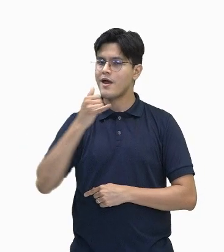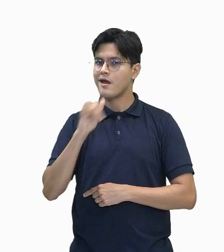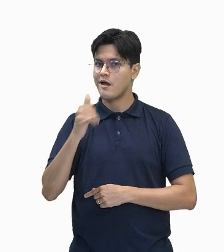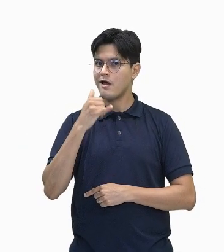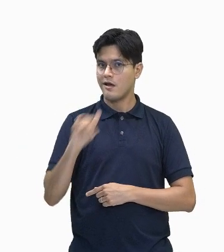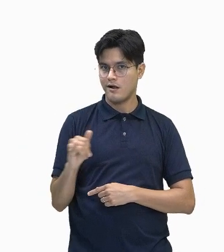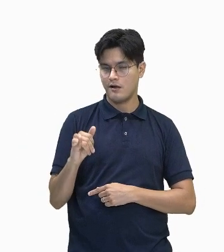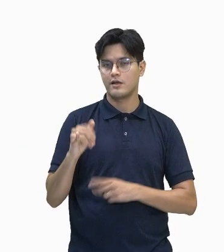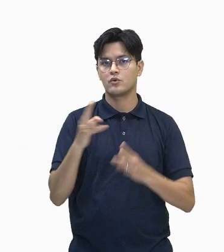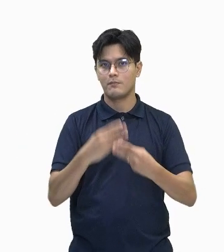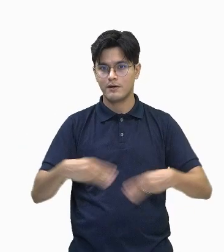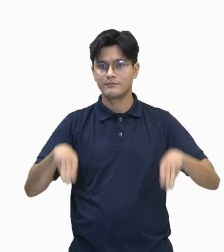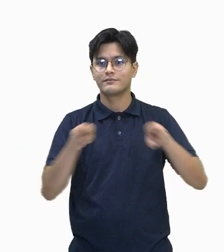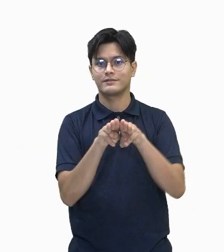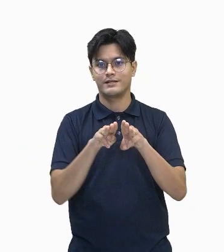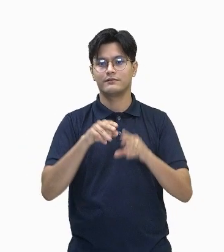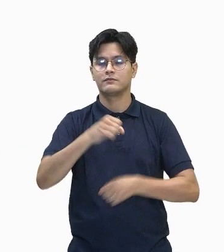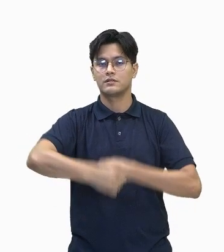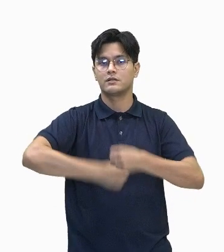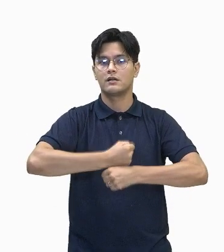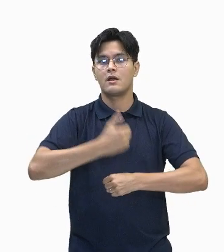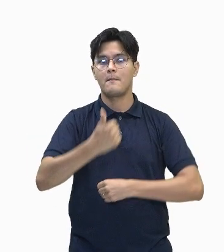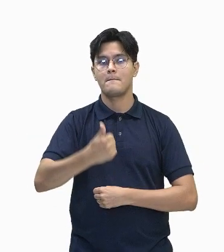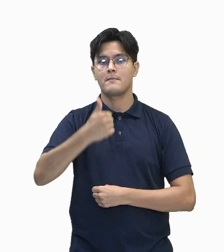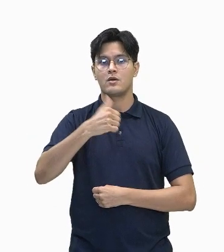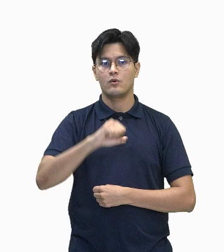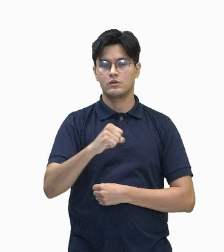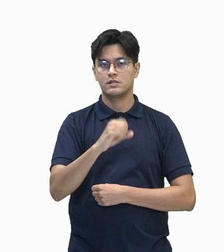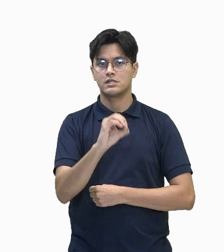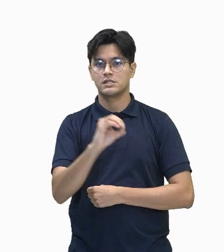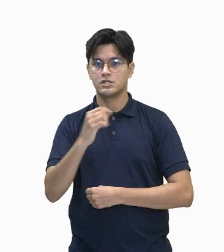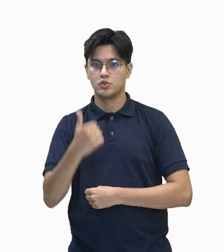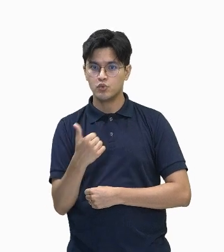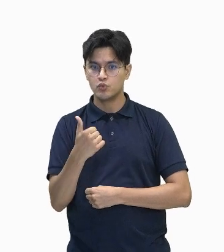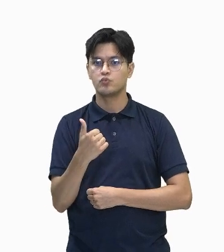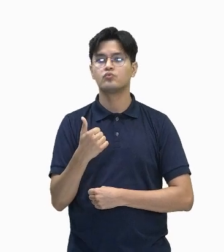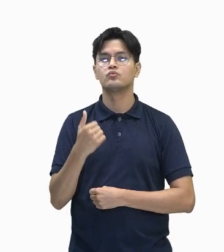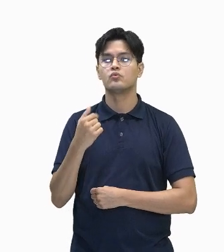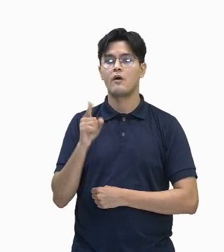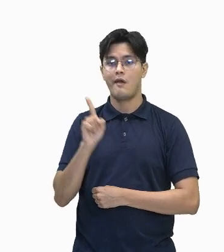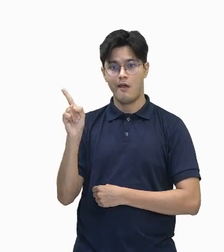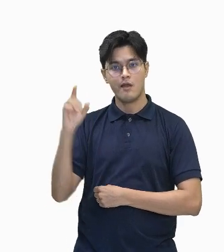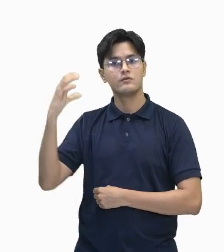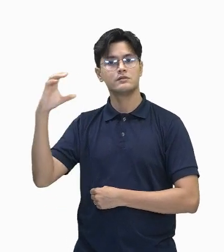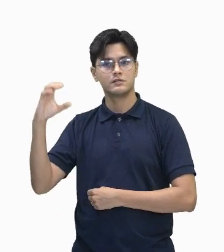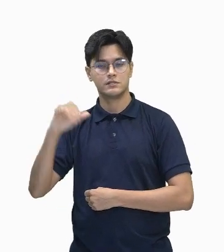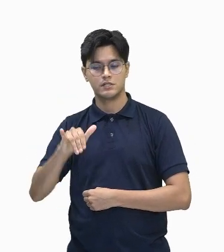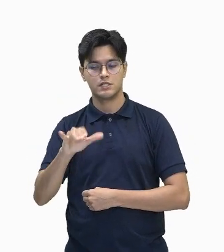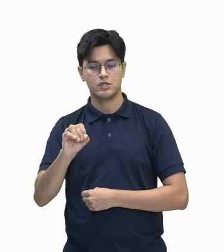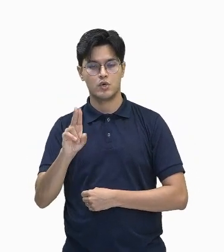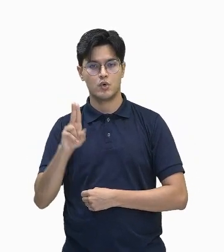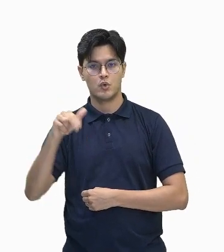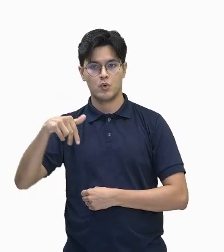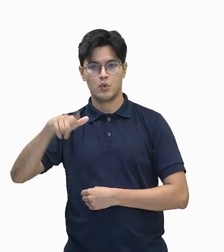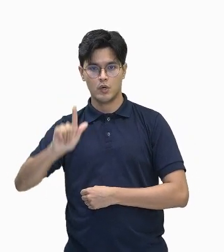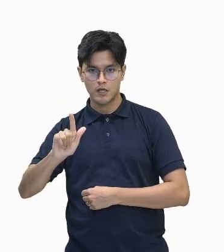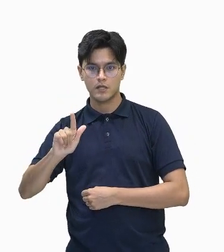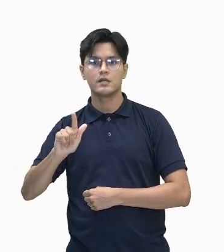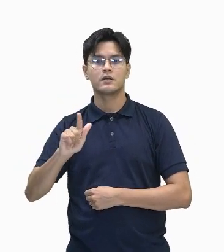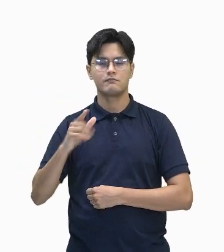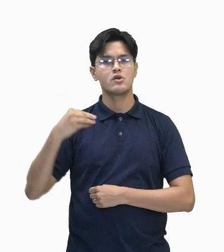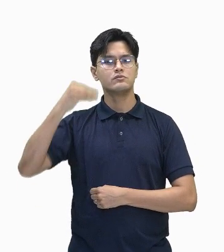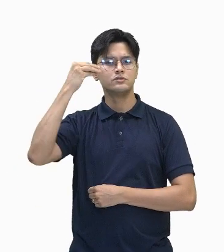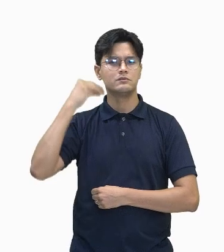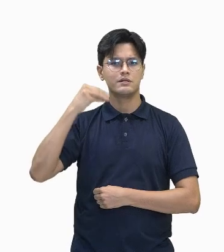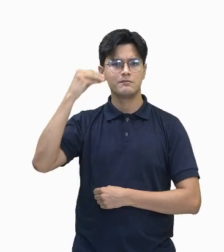1801, Young fez com que a luz passasse por uma única fenda para difratar,